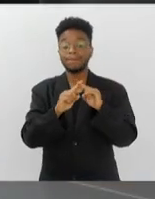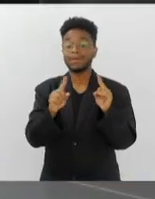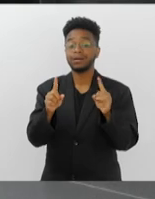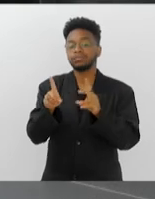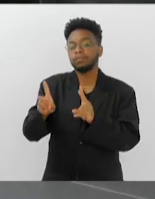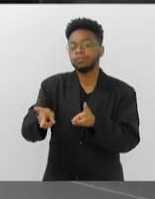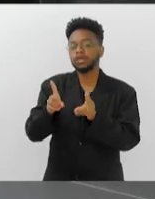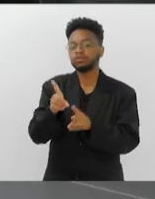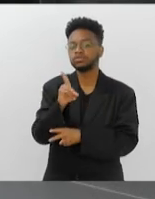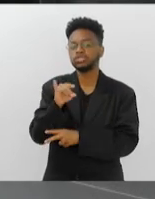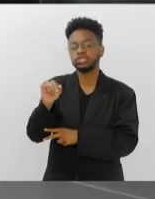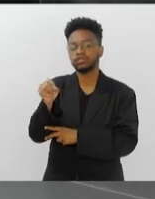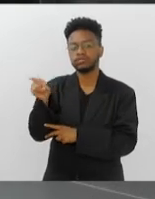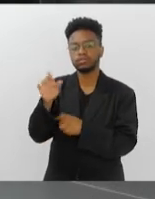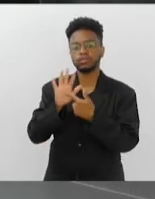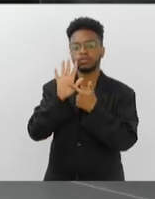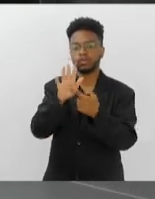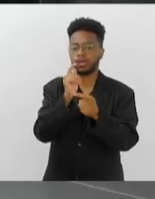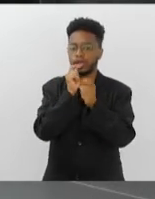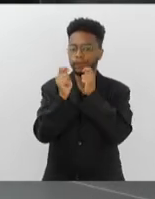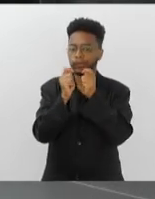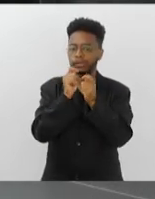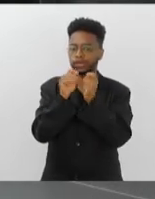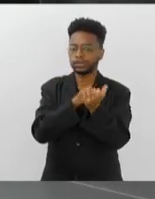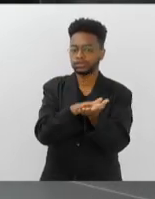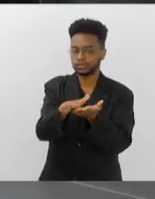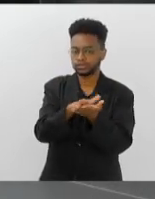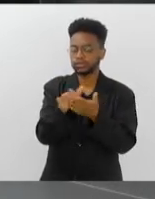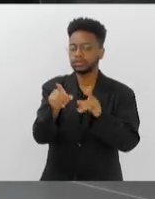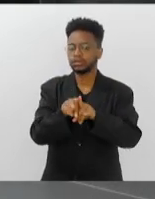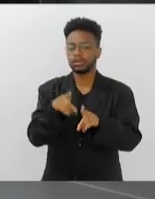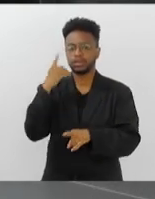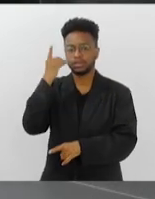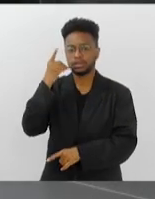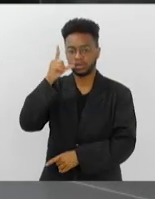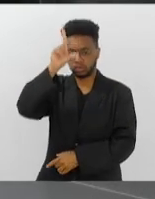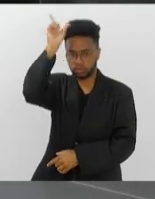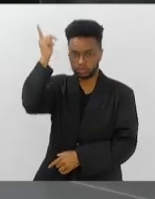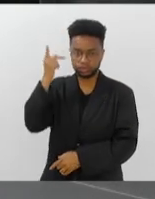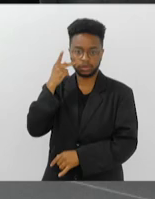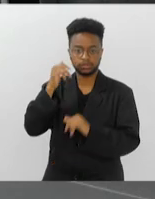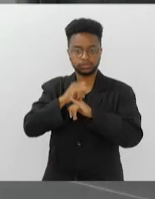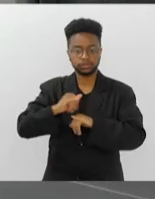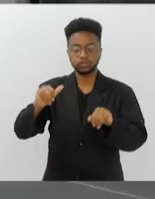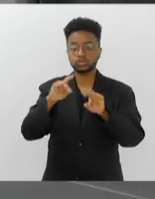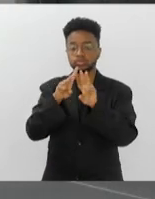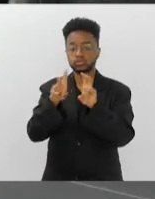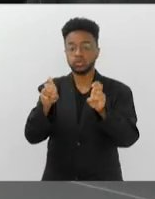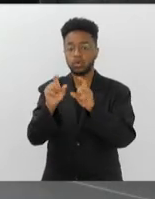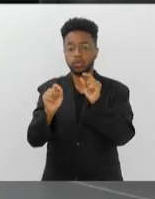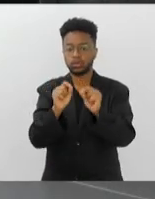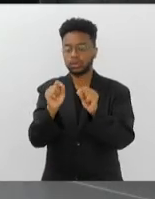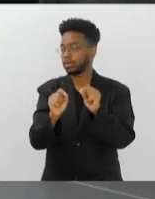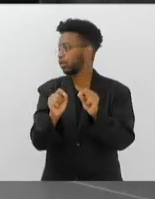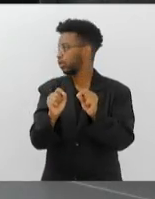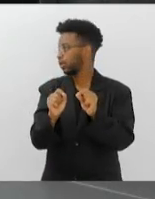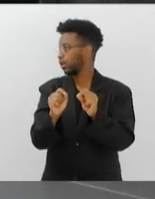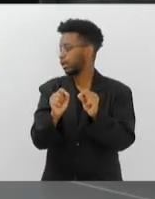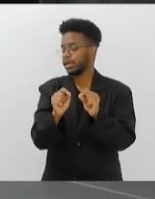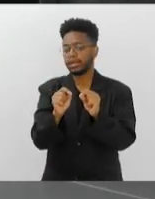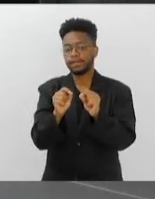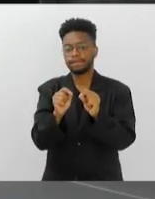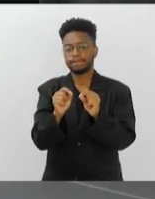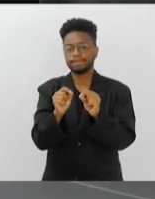dia uma reportagem que tinha saído, o deputado Luiz Paulo também mencionou, sobre a evasão de divisas